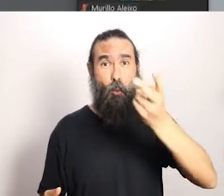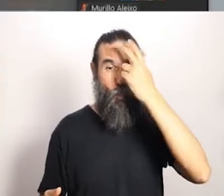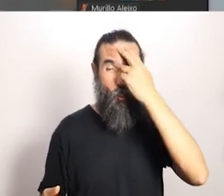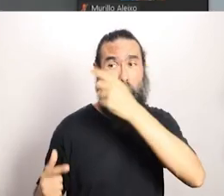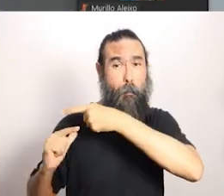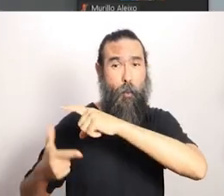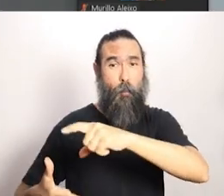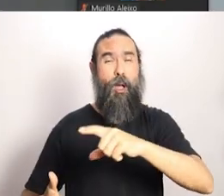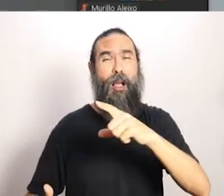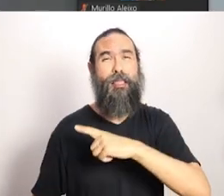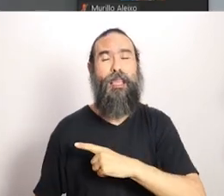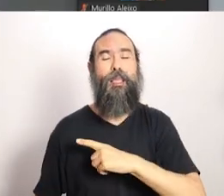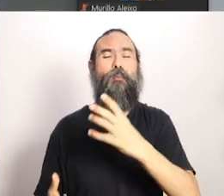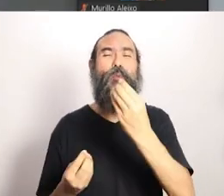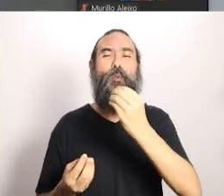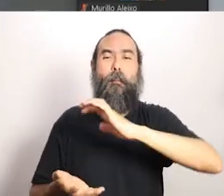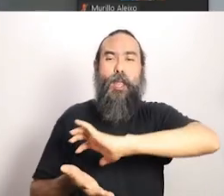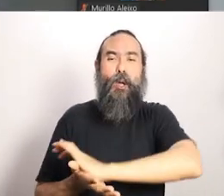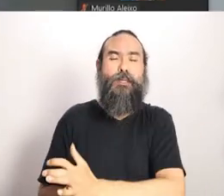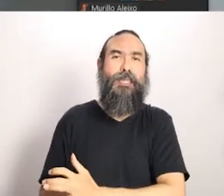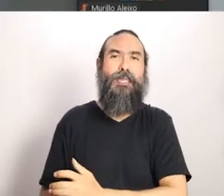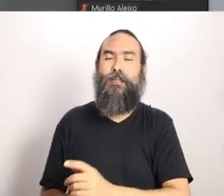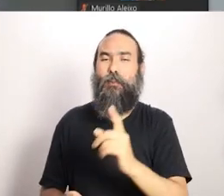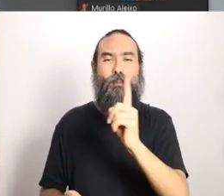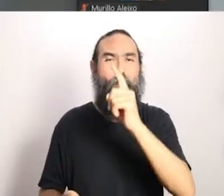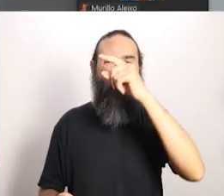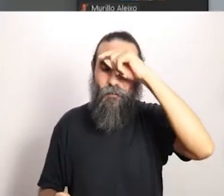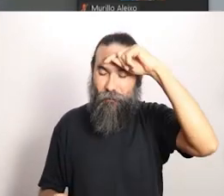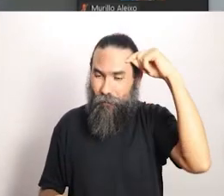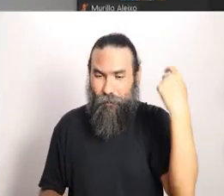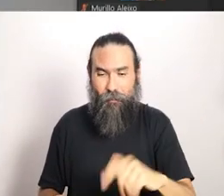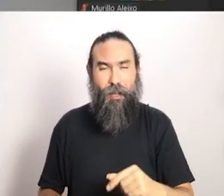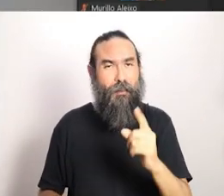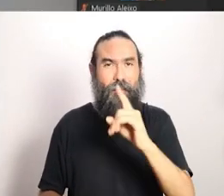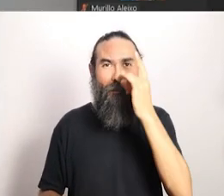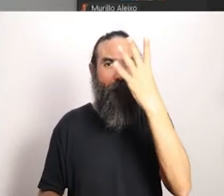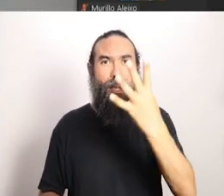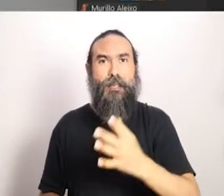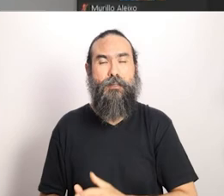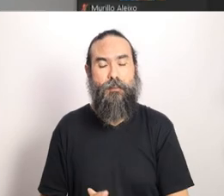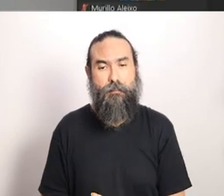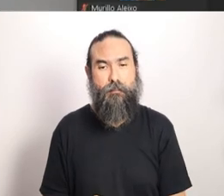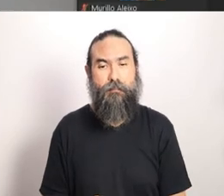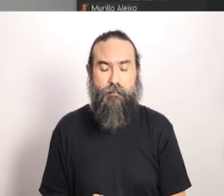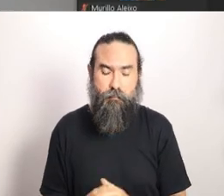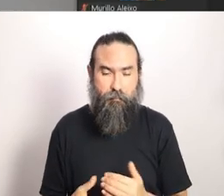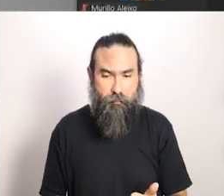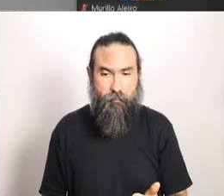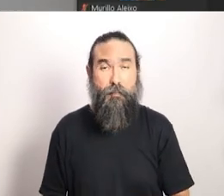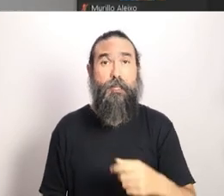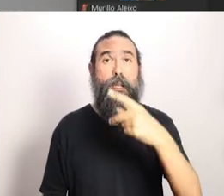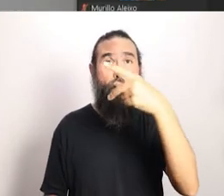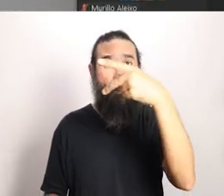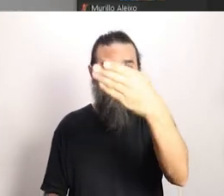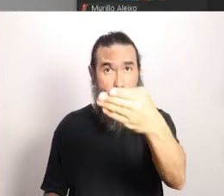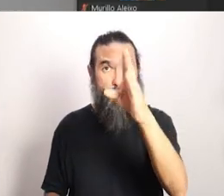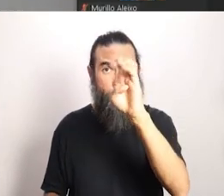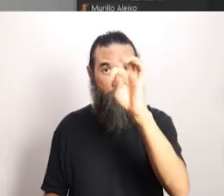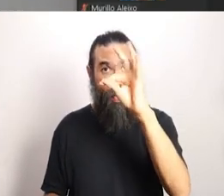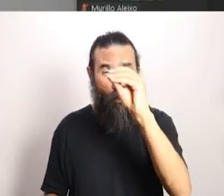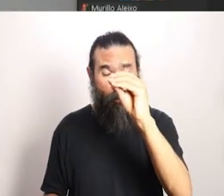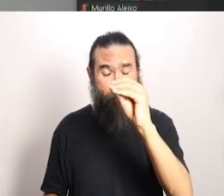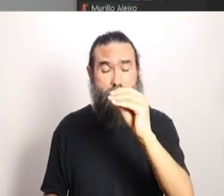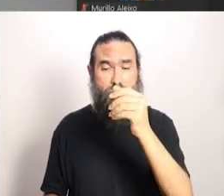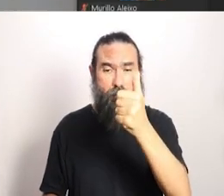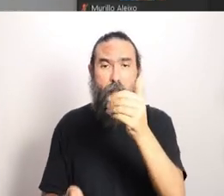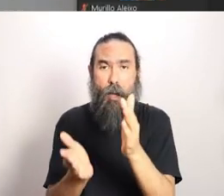popular. É muita barreira para vencer. Né? É muita barreira para vencer. Mas, meu irmão, com seu exemplo... Beto, quantos anos